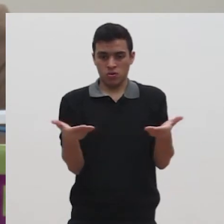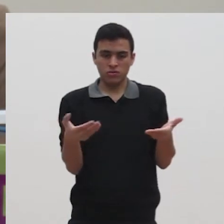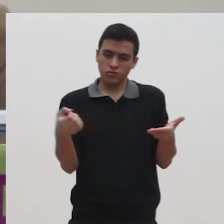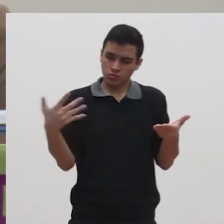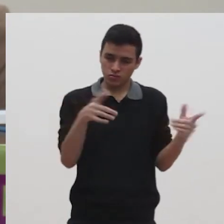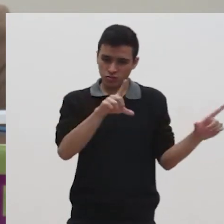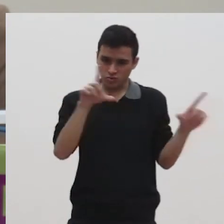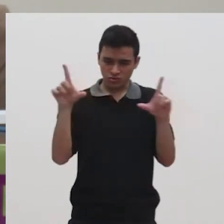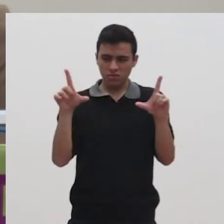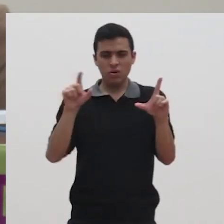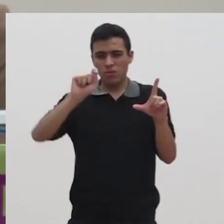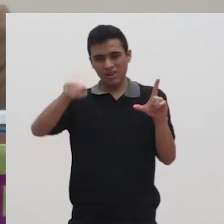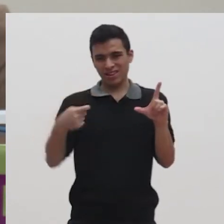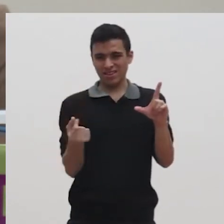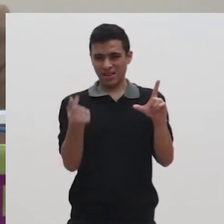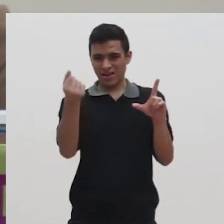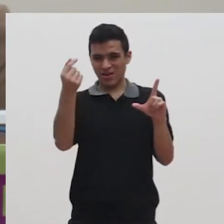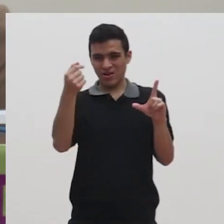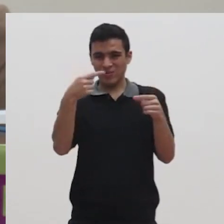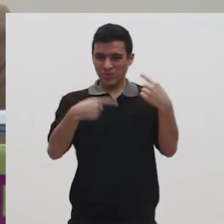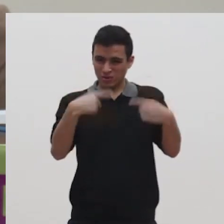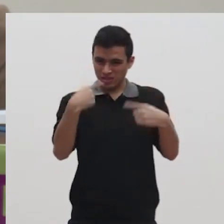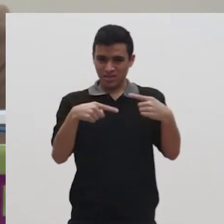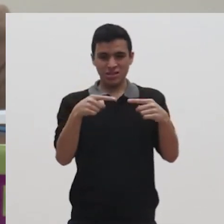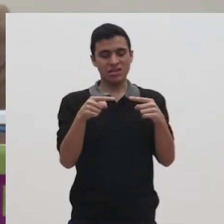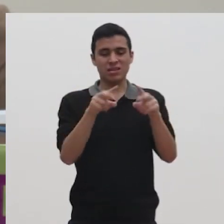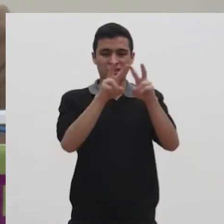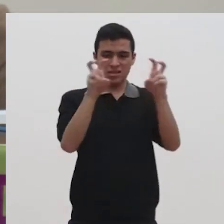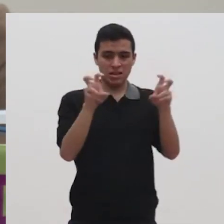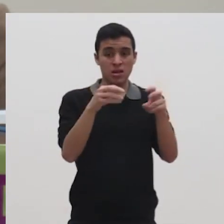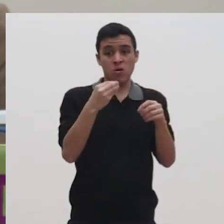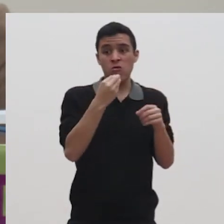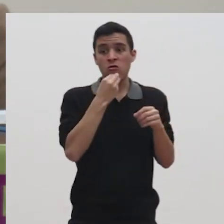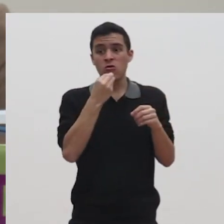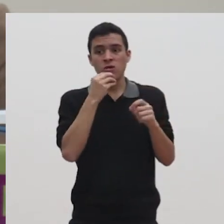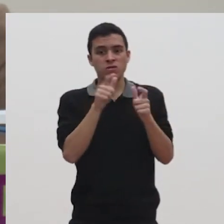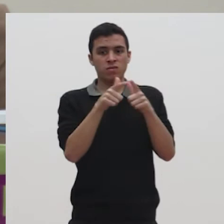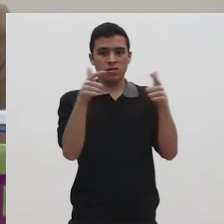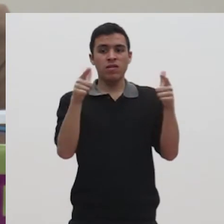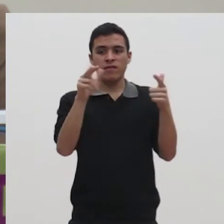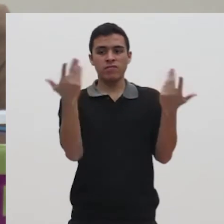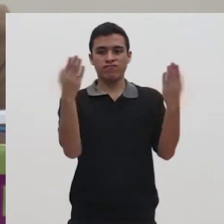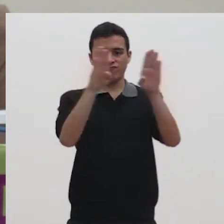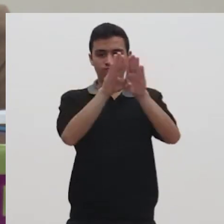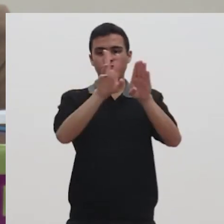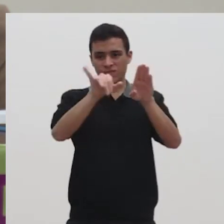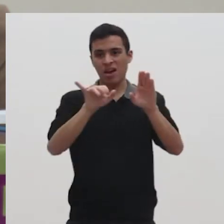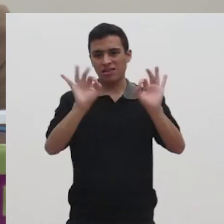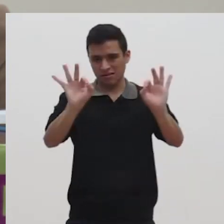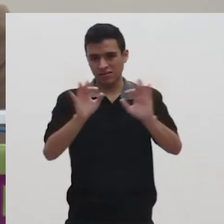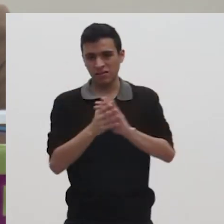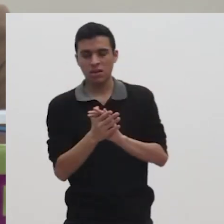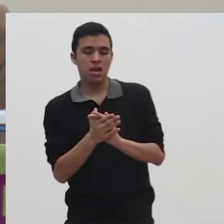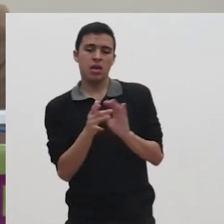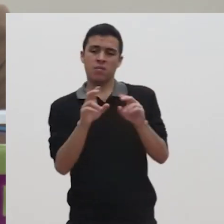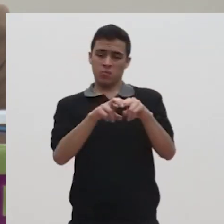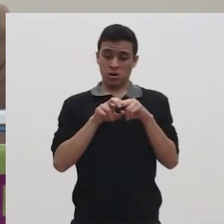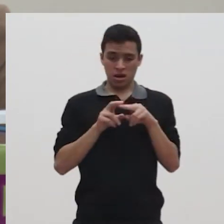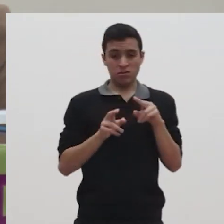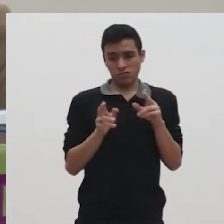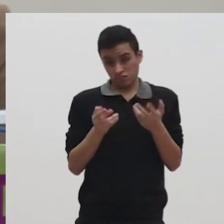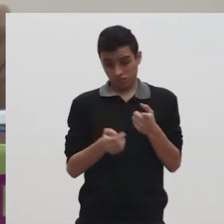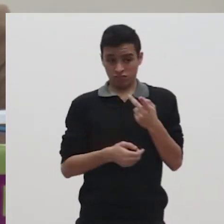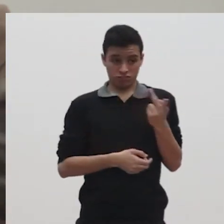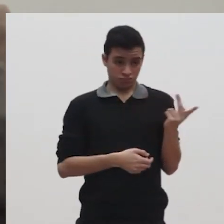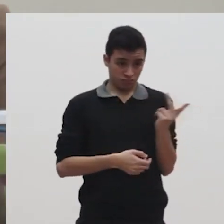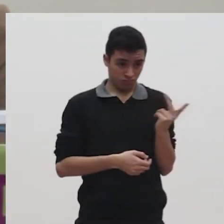novo cenário econômico e político que nós teremos, as chamadas janelas de oportunidade de expansão vão se fechar. Não só por isso, eu e a Graciela